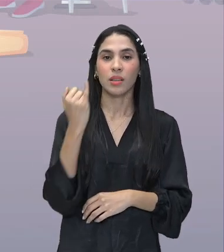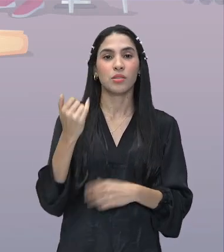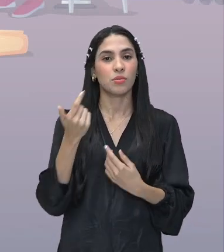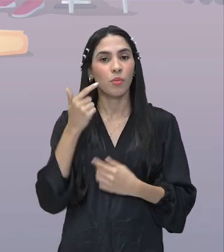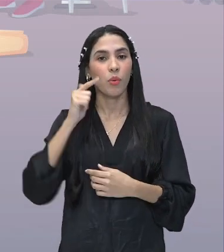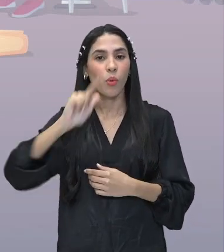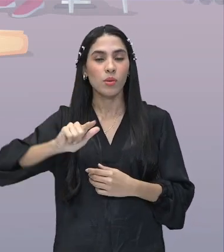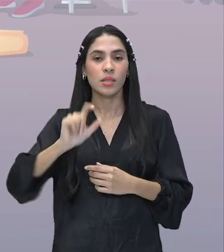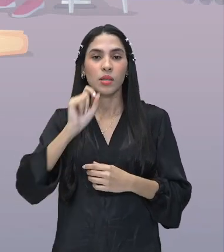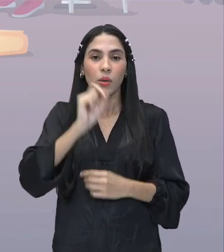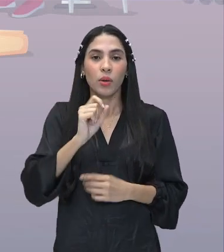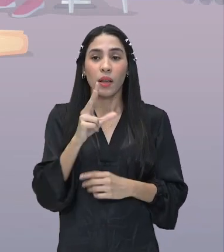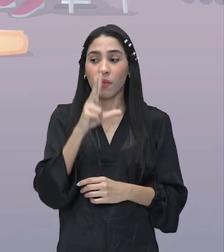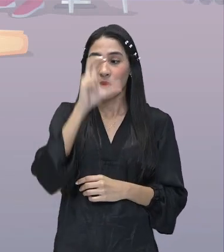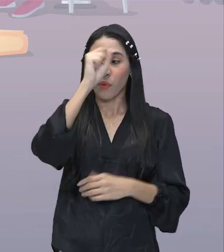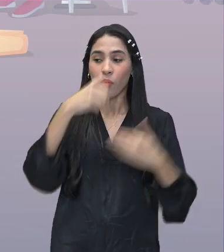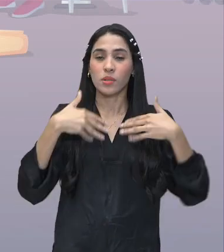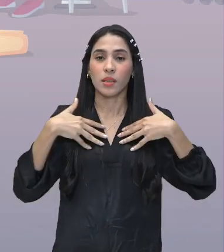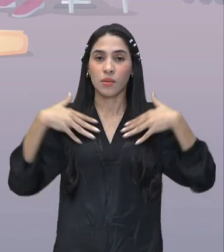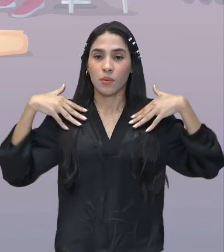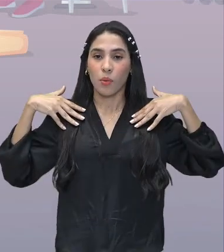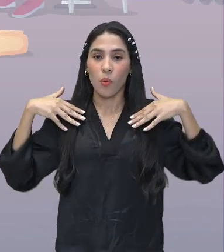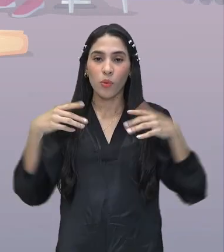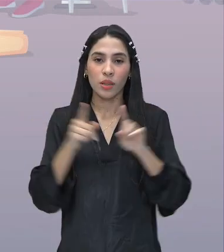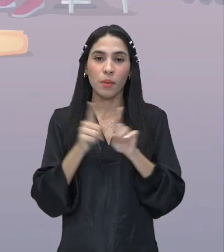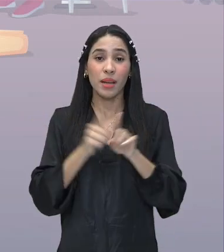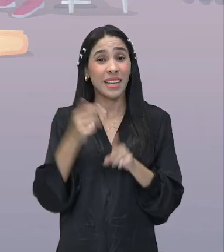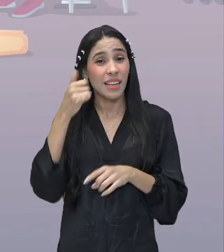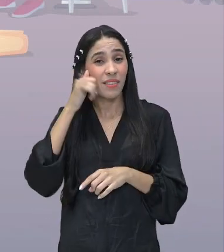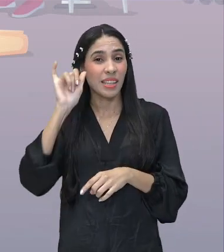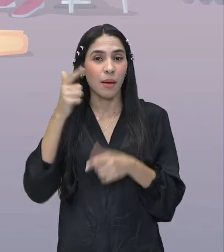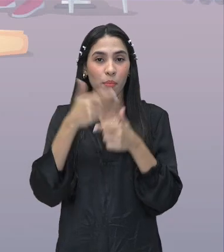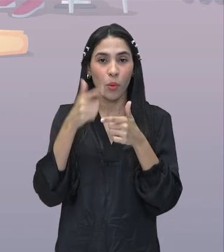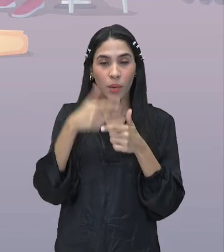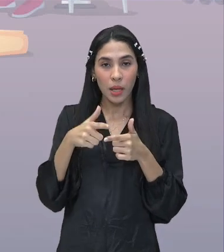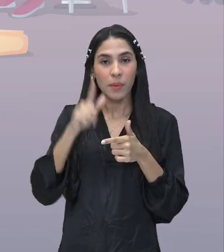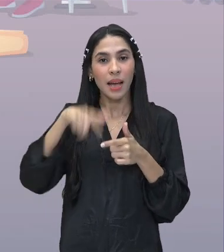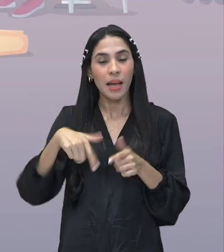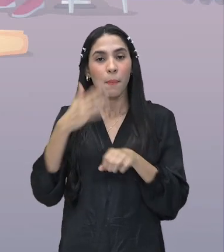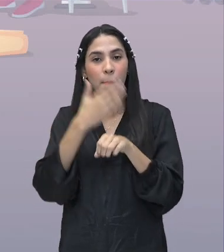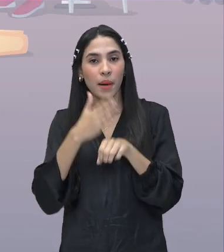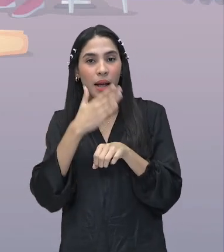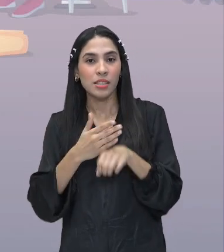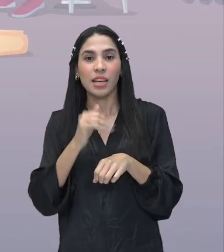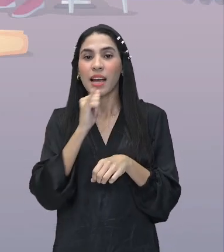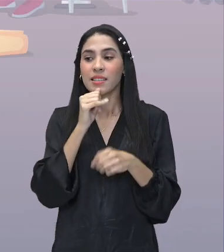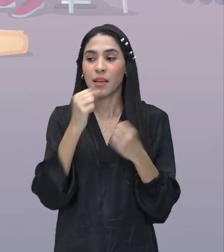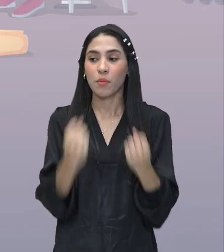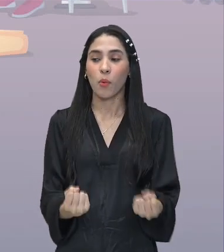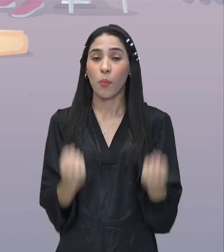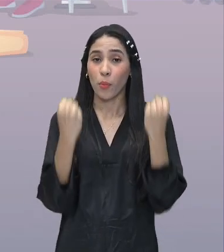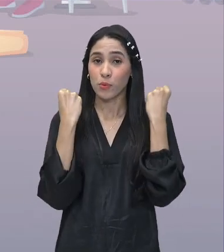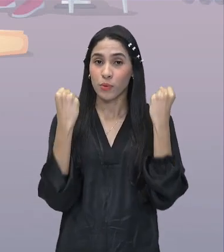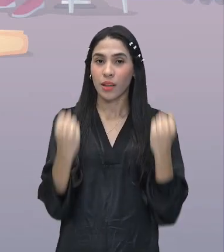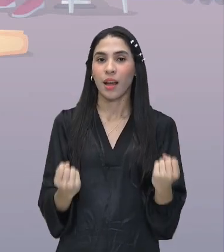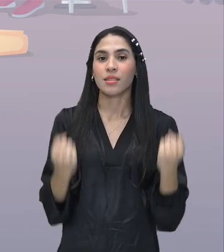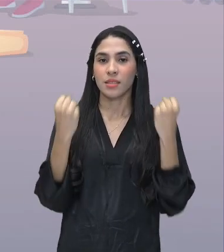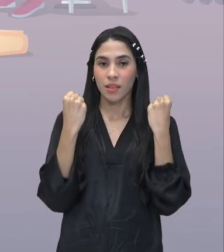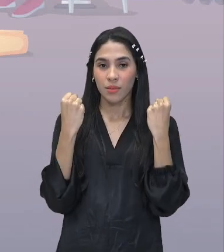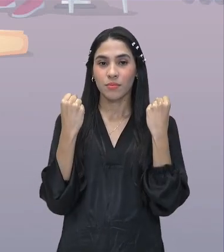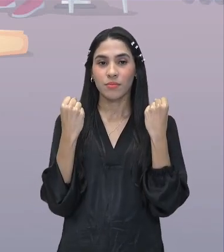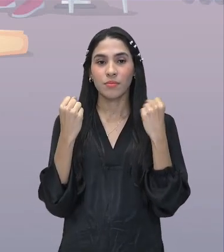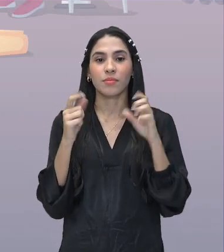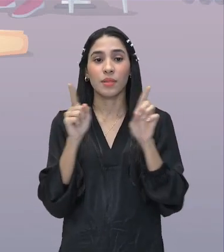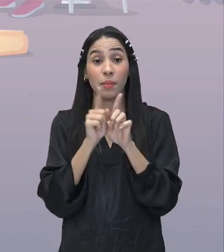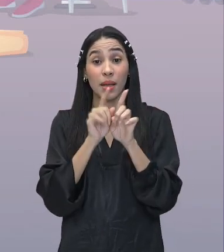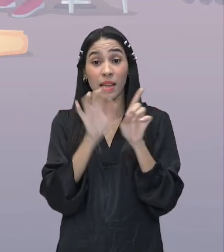nossa postura, para prevenir lesões, por exemplo, eu estou falando de exercícios como a musculação, né, como vocês podem observar aí também